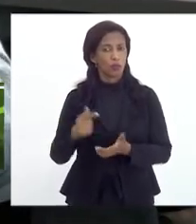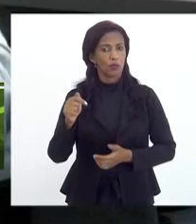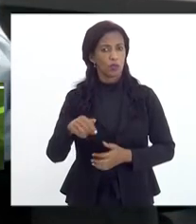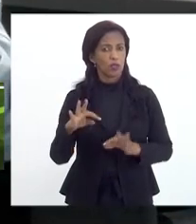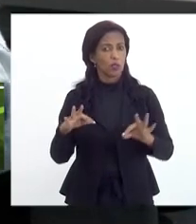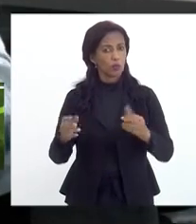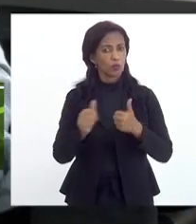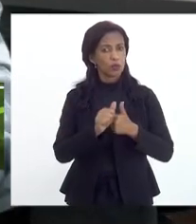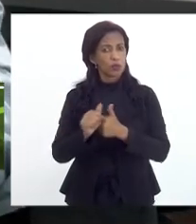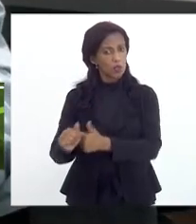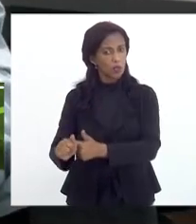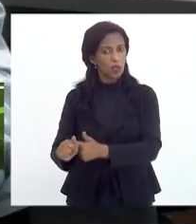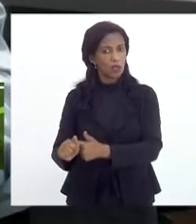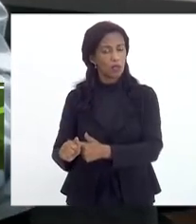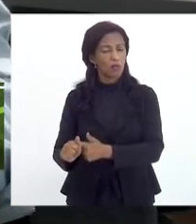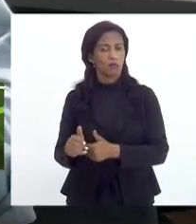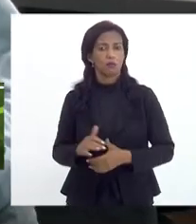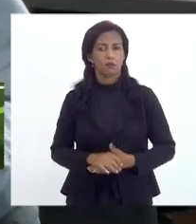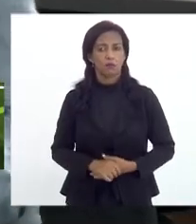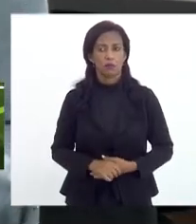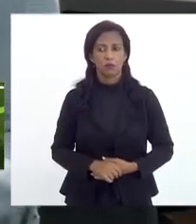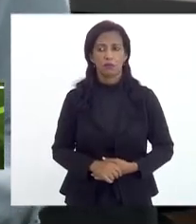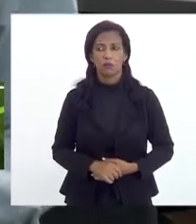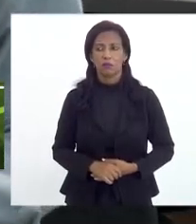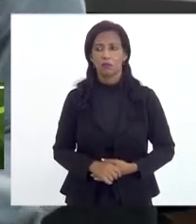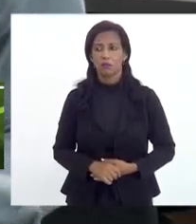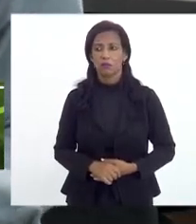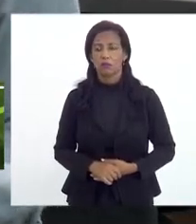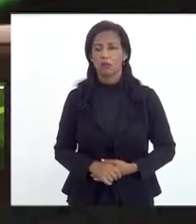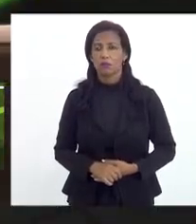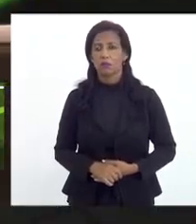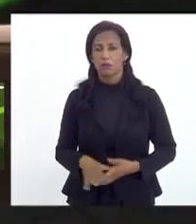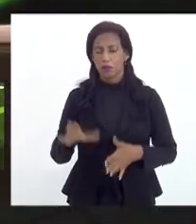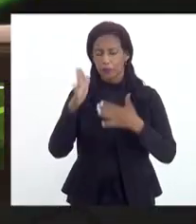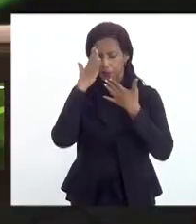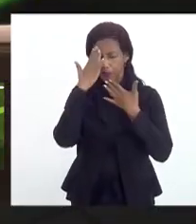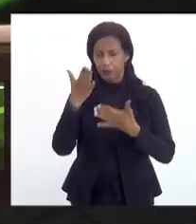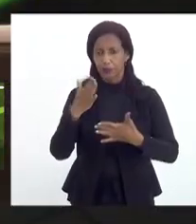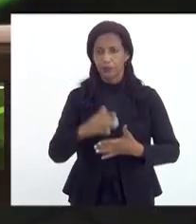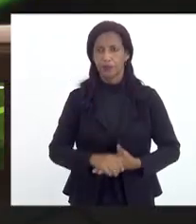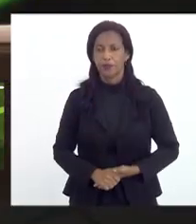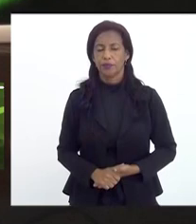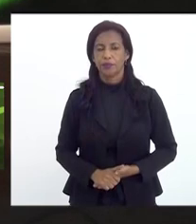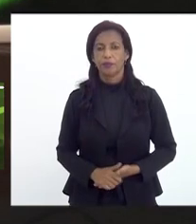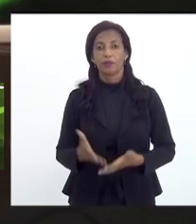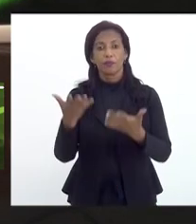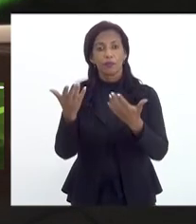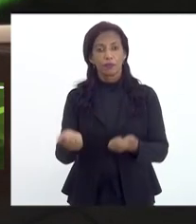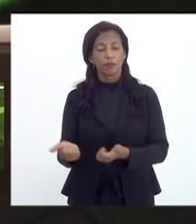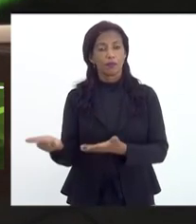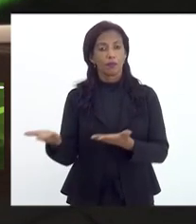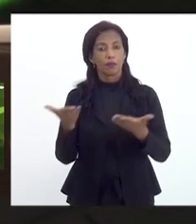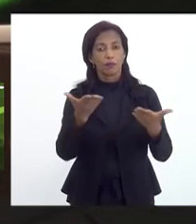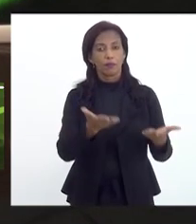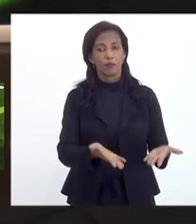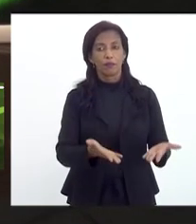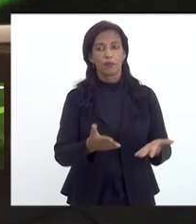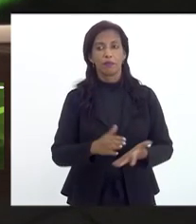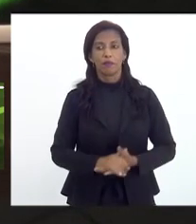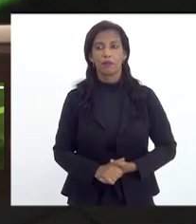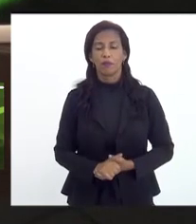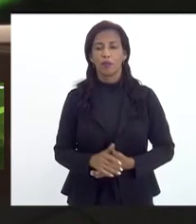mundo seguir Para não ficar expondo O colega na casa Obrigado O que não bloque Nós vamos agora Para